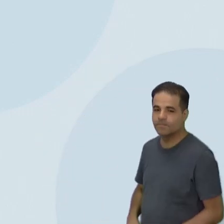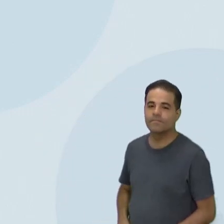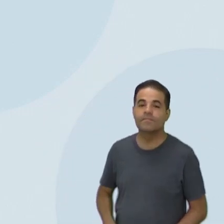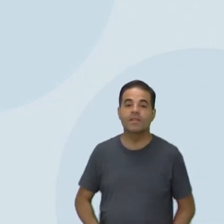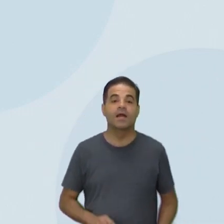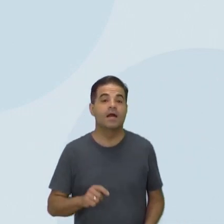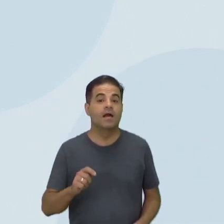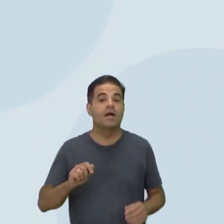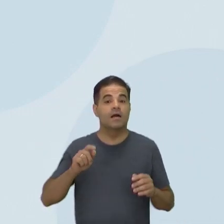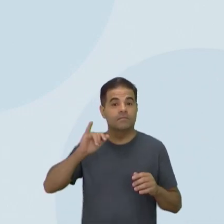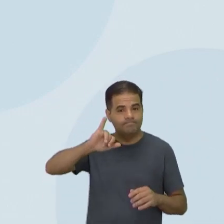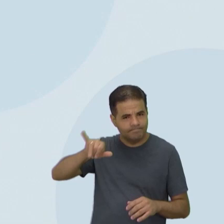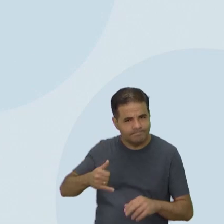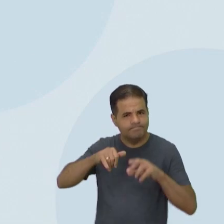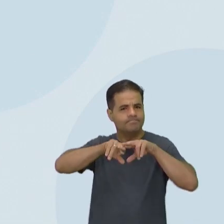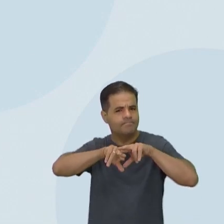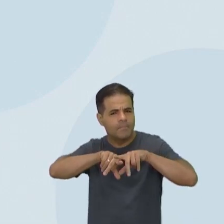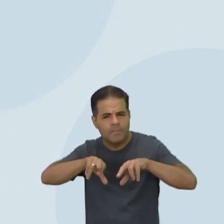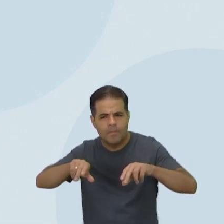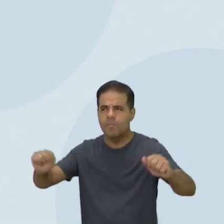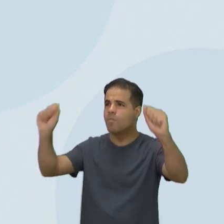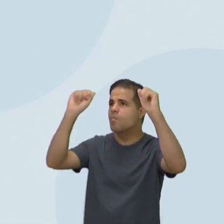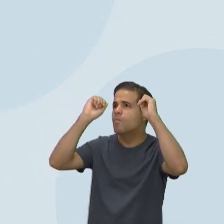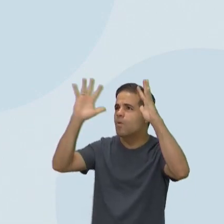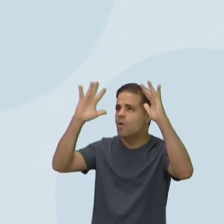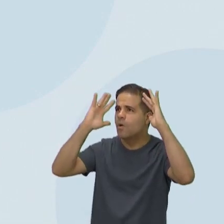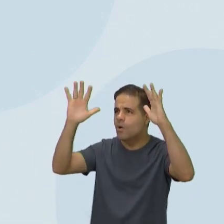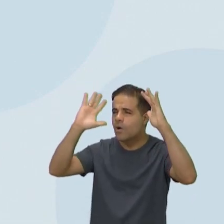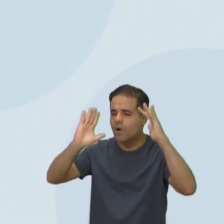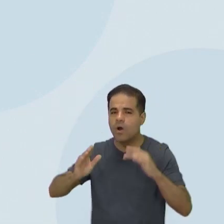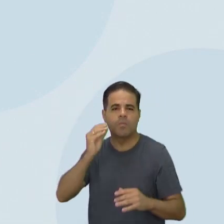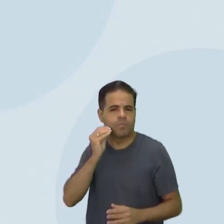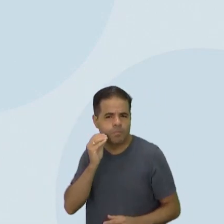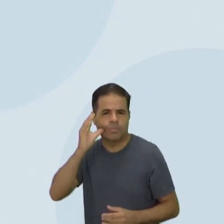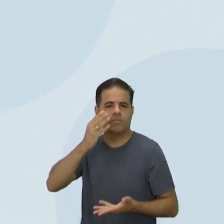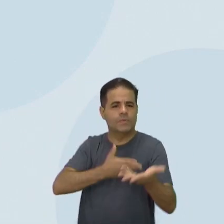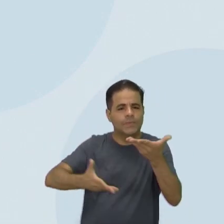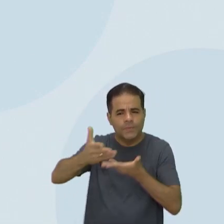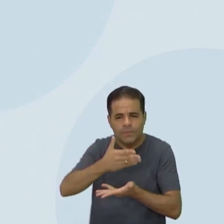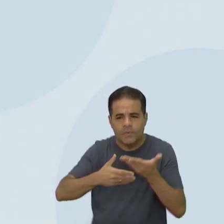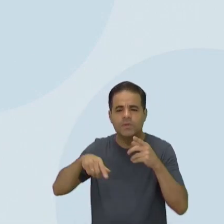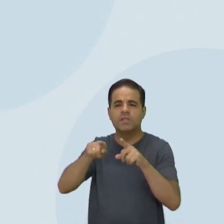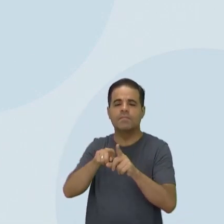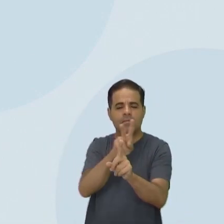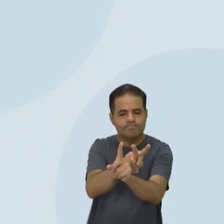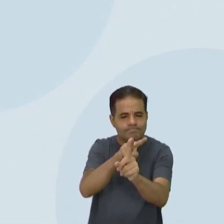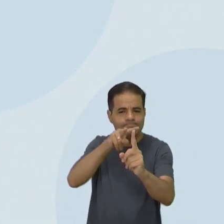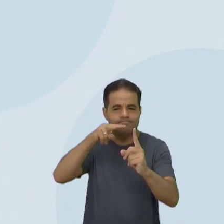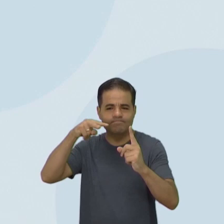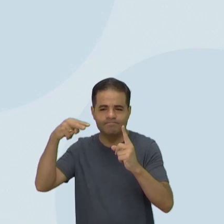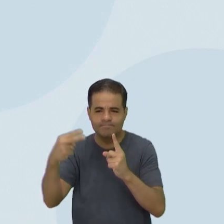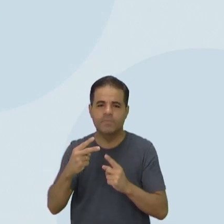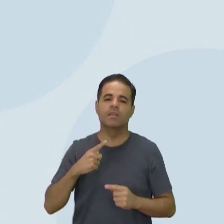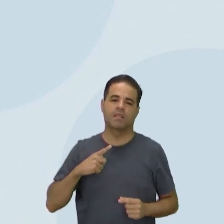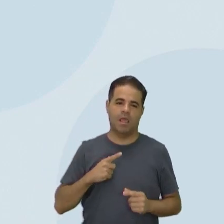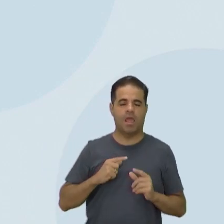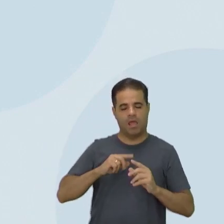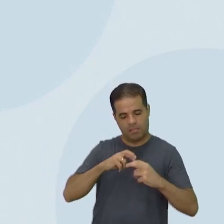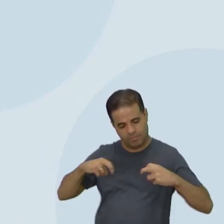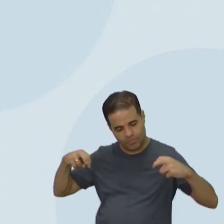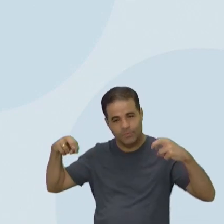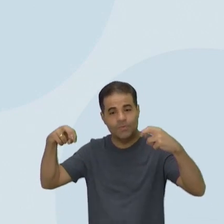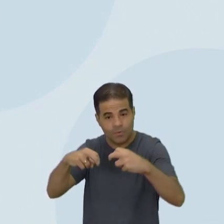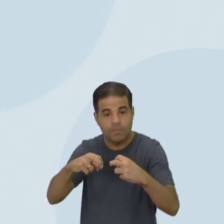de aproveitar a diversidade de pensamentos, conhecimentos e pontos de vista existentes em um grupo.